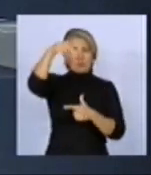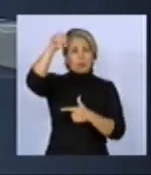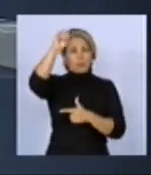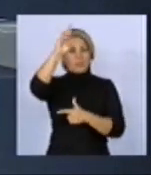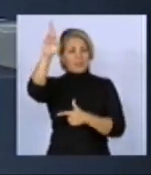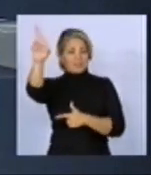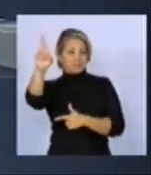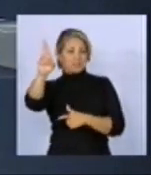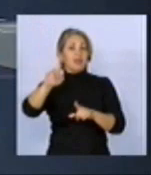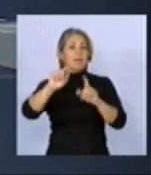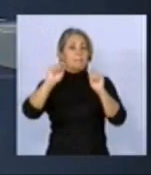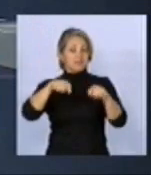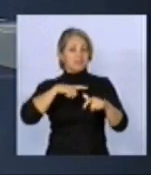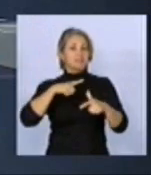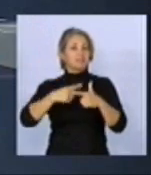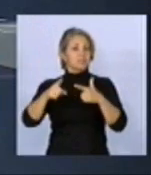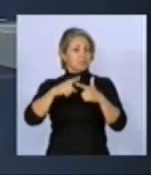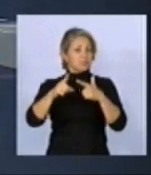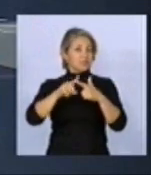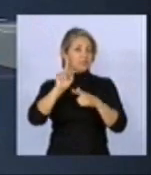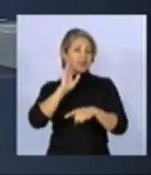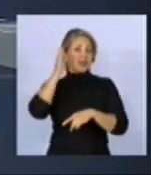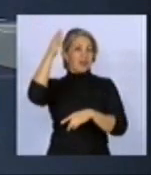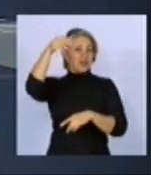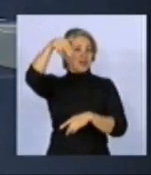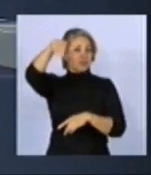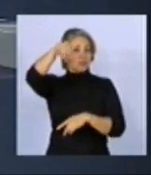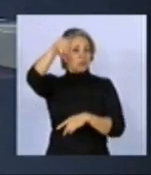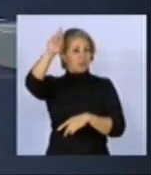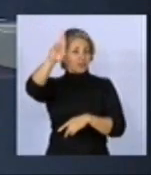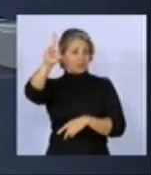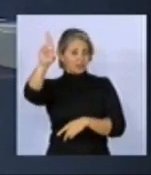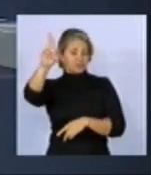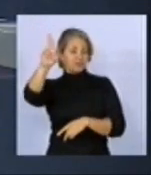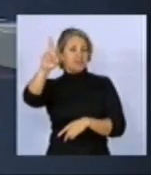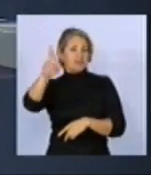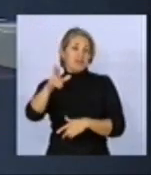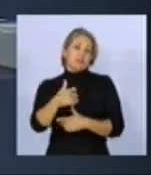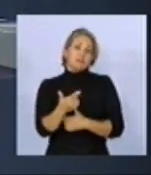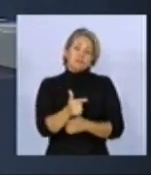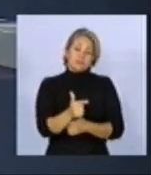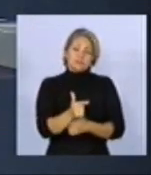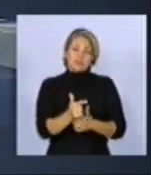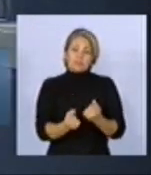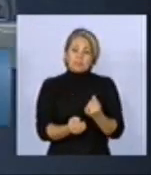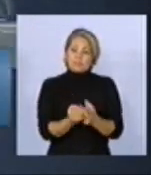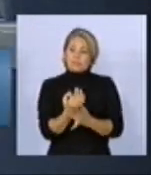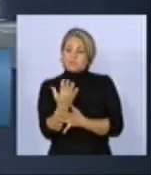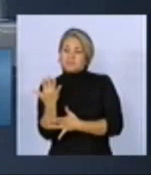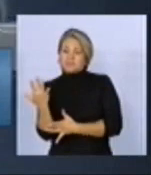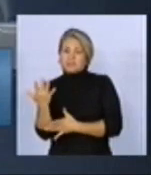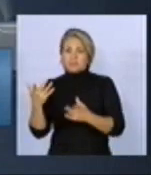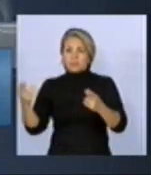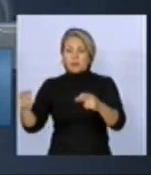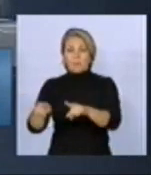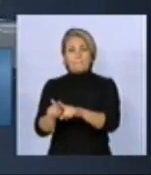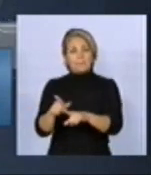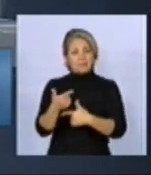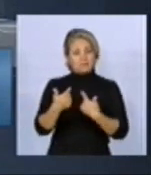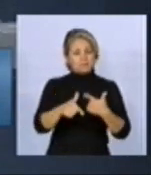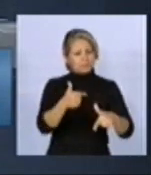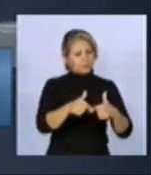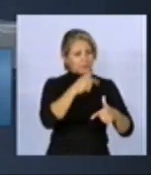impactaria também o Nordeste né não é não está no nosso quadro não é onde tem a maior produção mas uma grande parcela da mão de obra